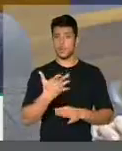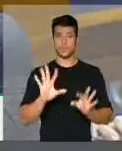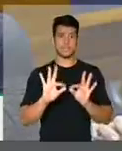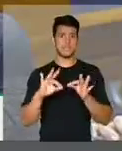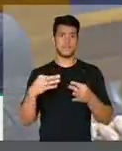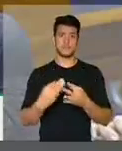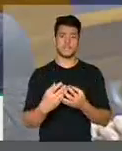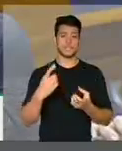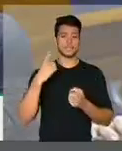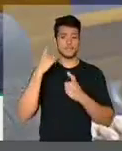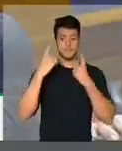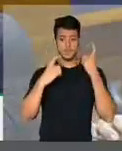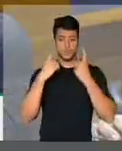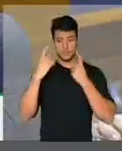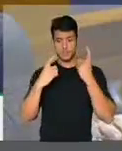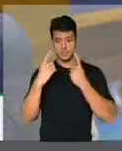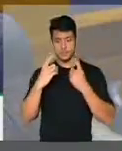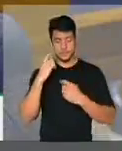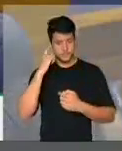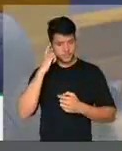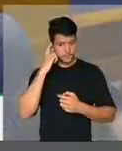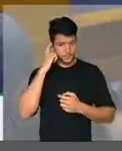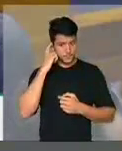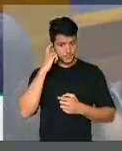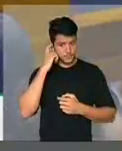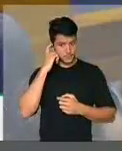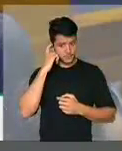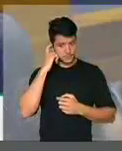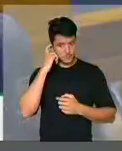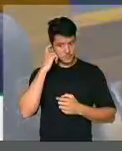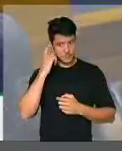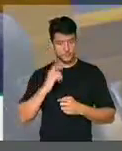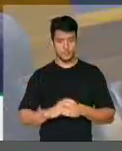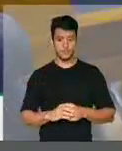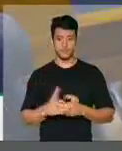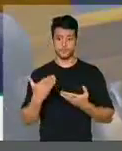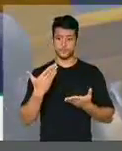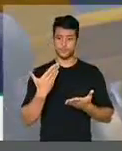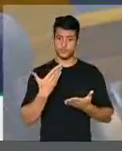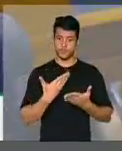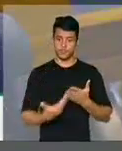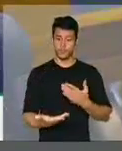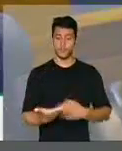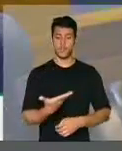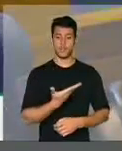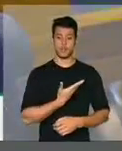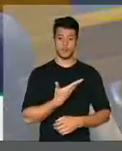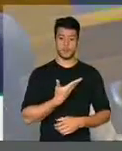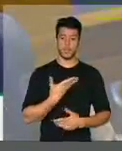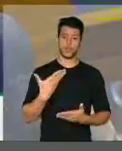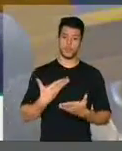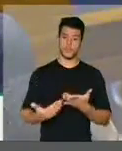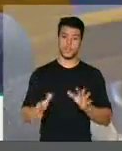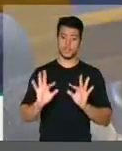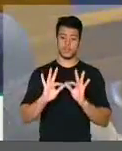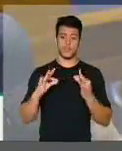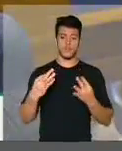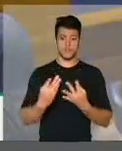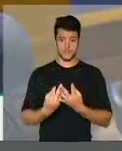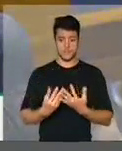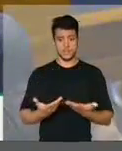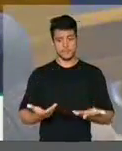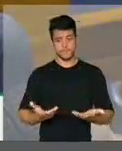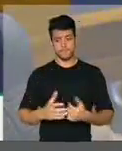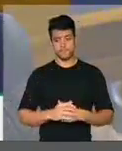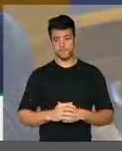desiludidos, preocupados com possível perda de amigos, familiares, com vítimas